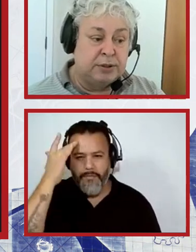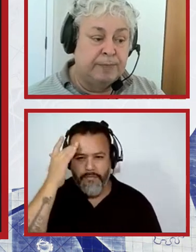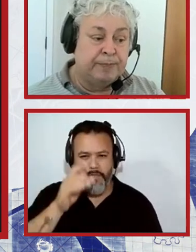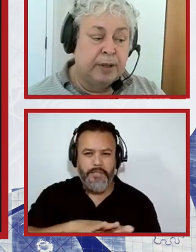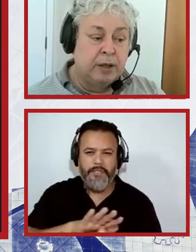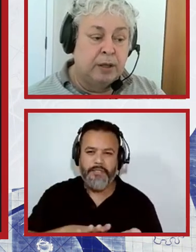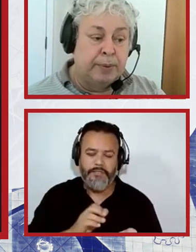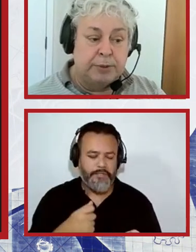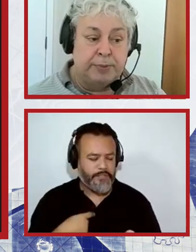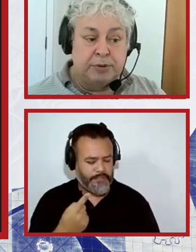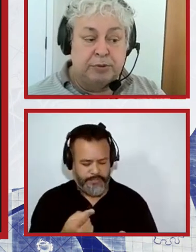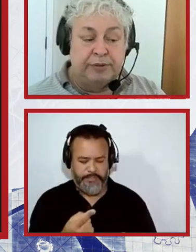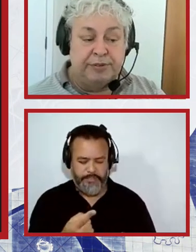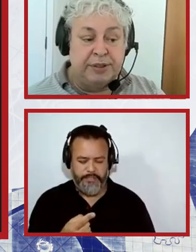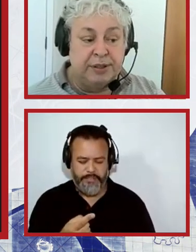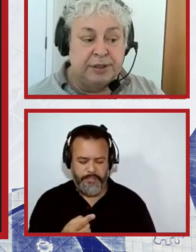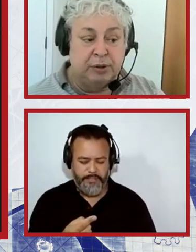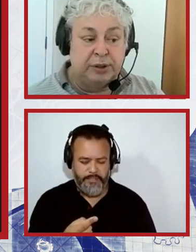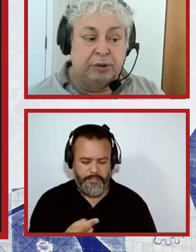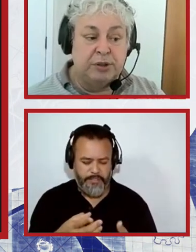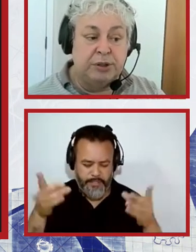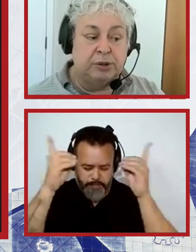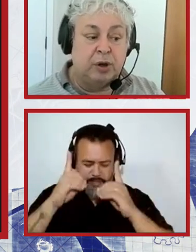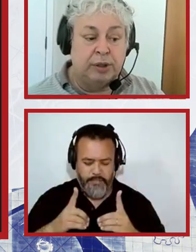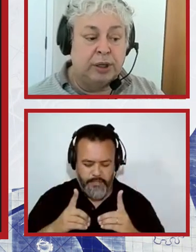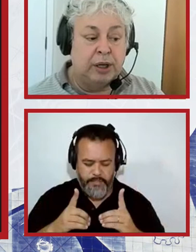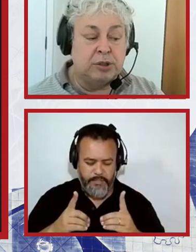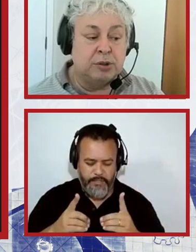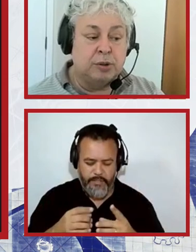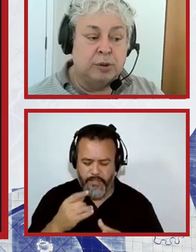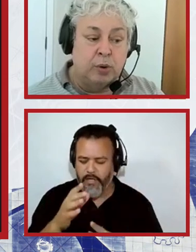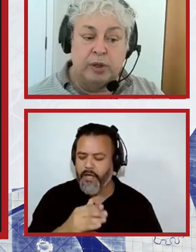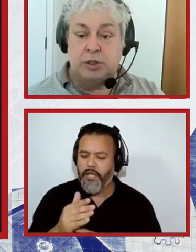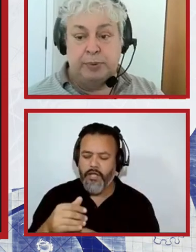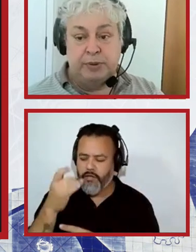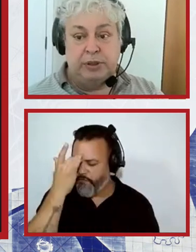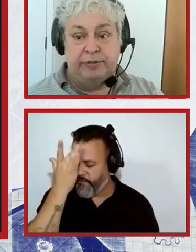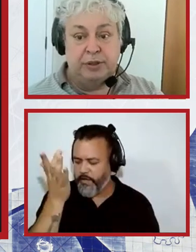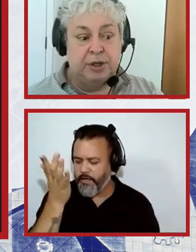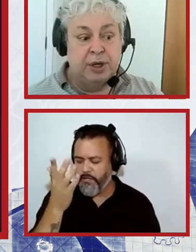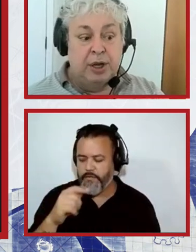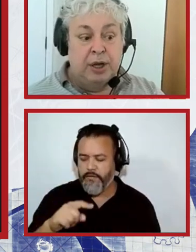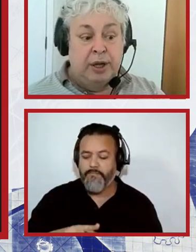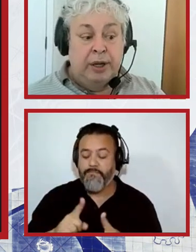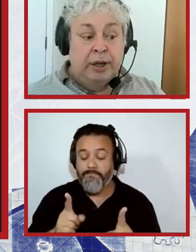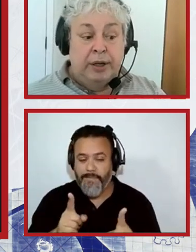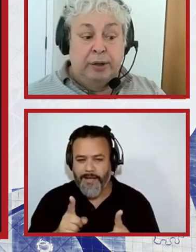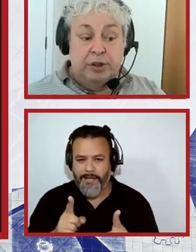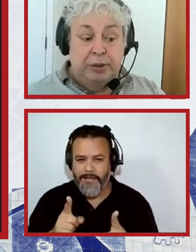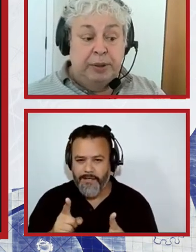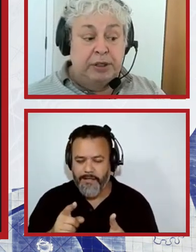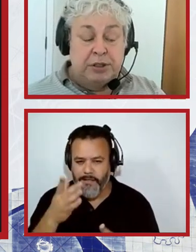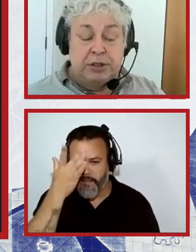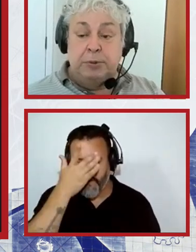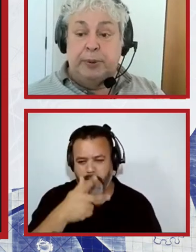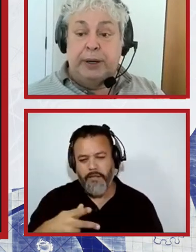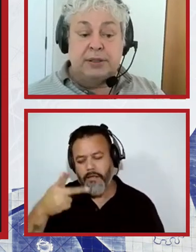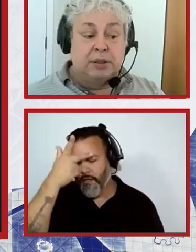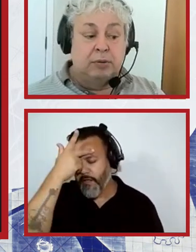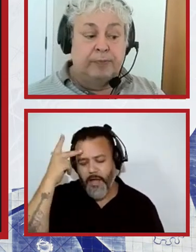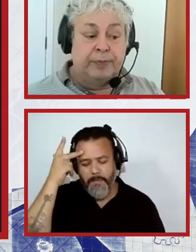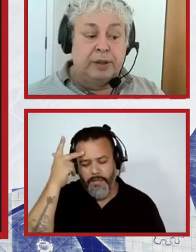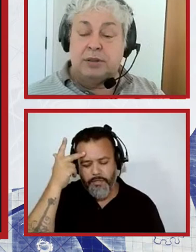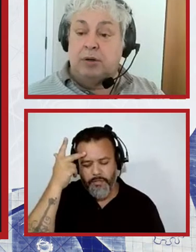mais fáceis. Para as pessoas com deficiência, a tecnologia torna as coisas possíveis. E os limites